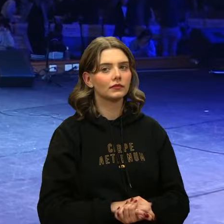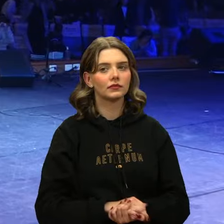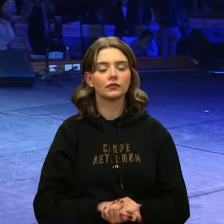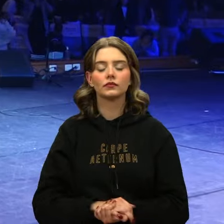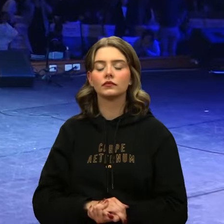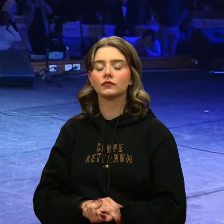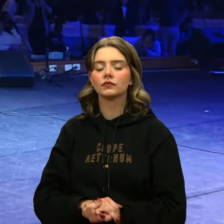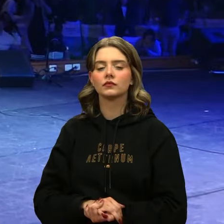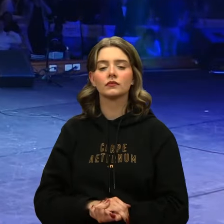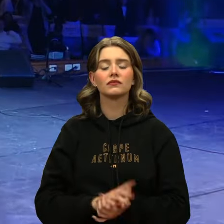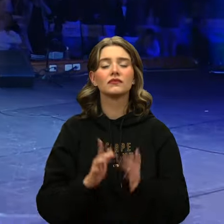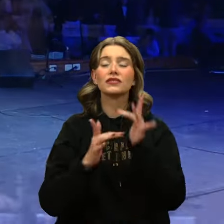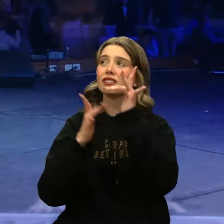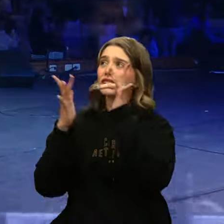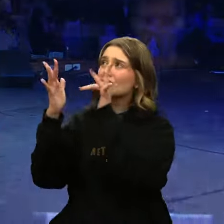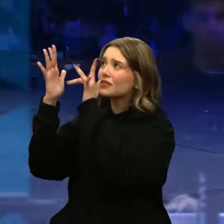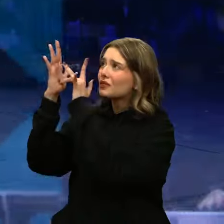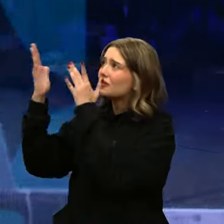Jesus hoje